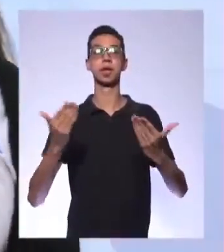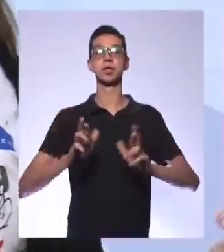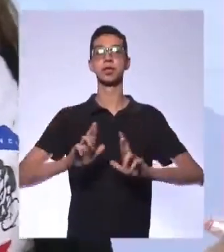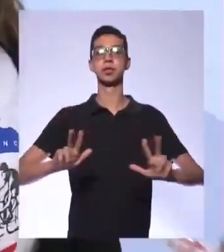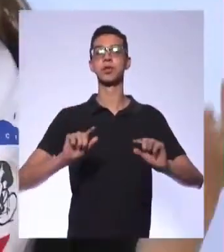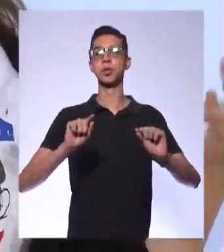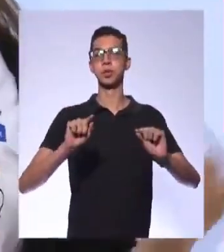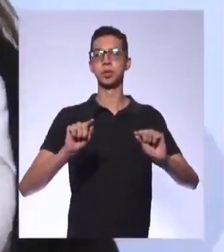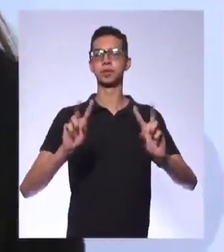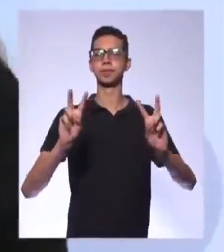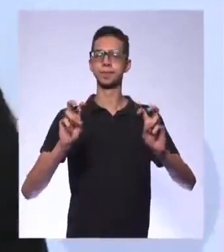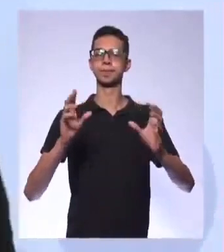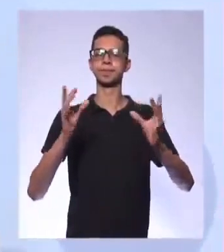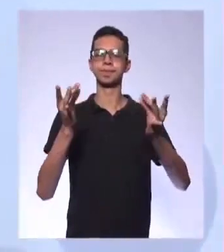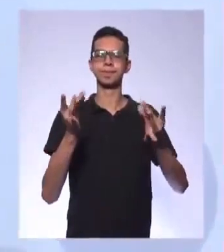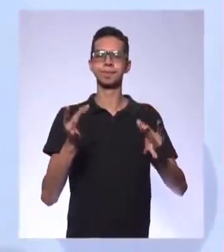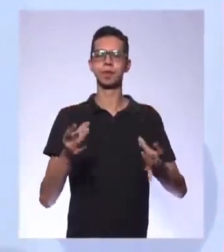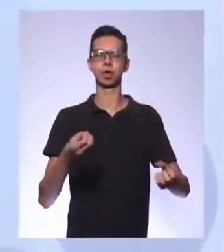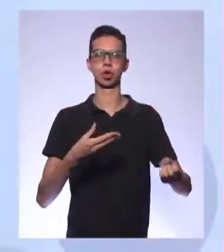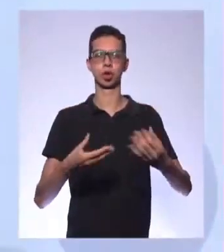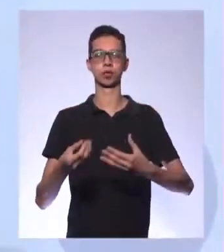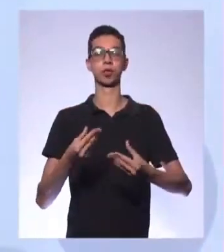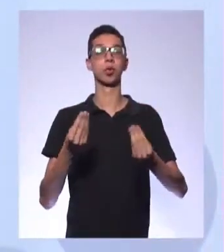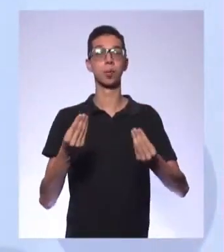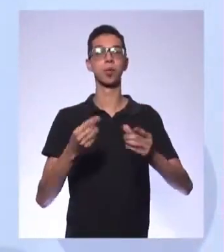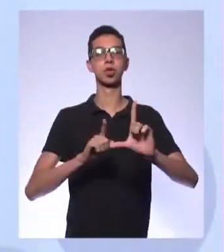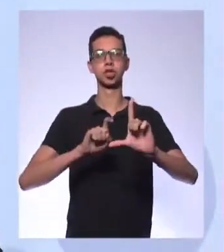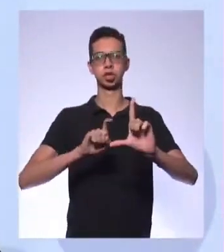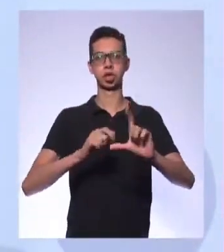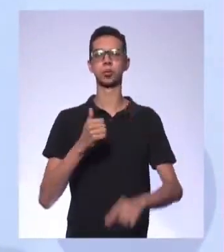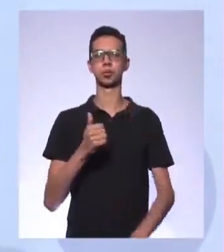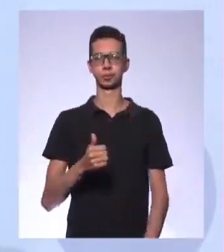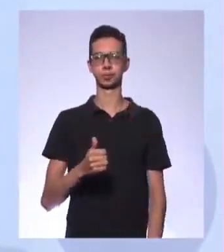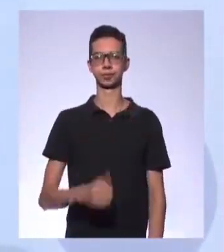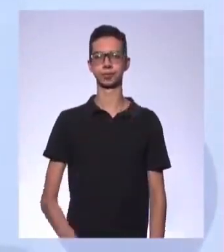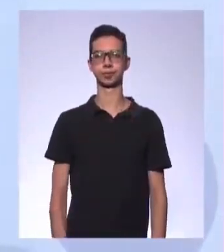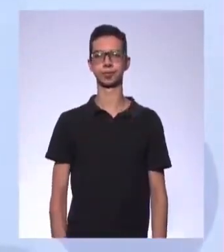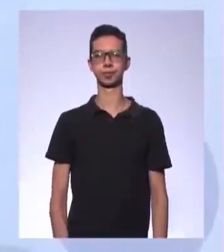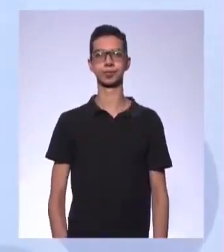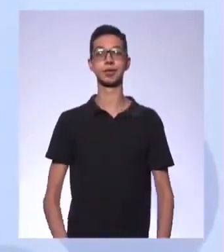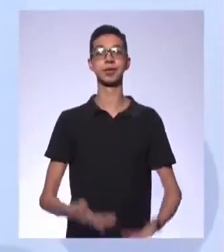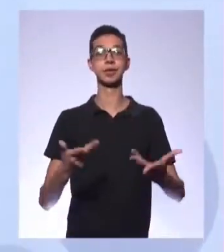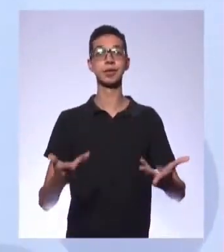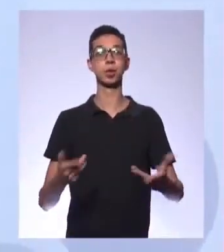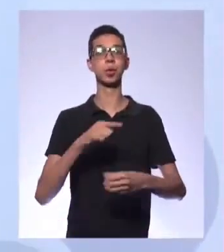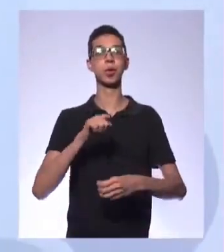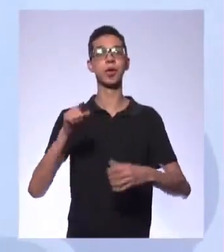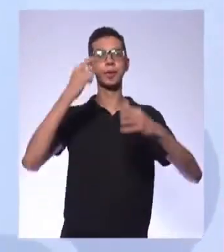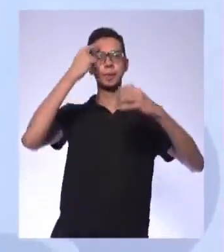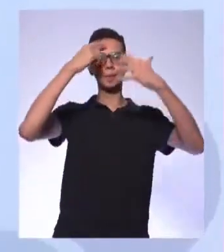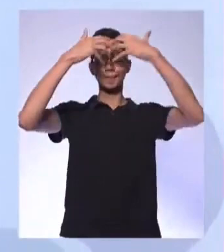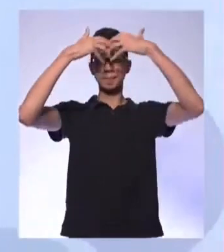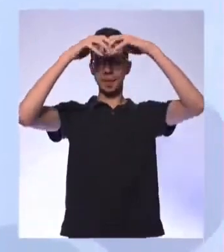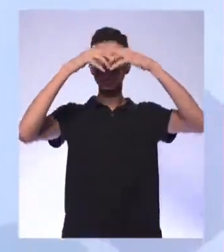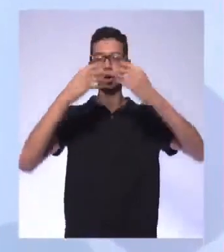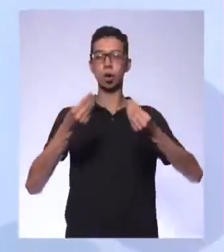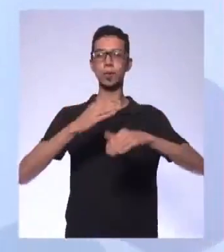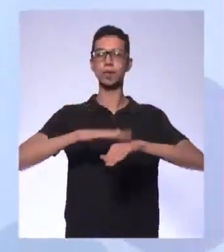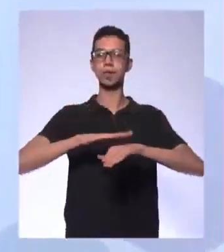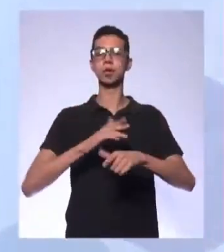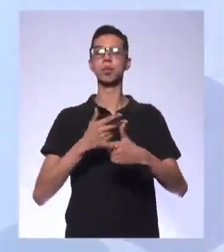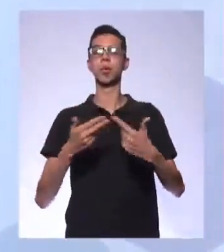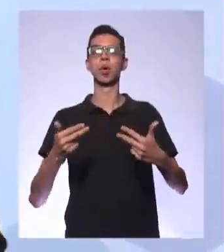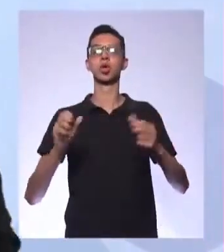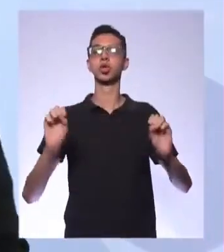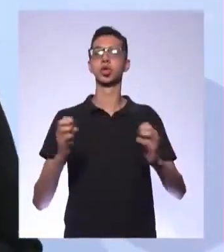das questões mais modernas, aí, que são os meios digitais, certo? Olha só. Então, vamos pensar nas etapas para a realização de um espetáculo